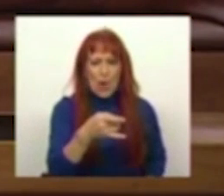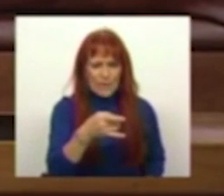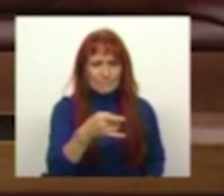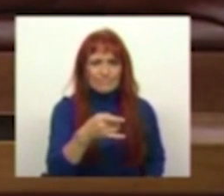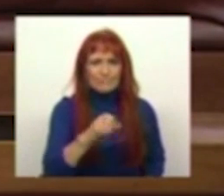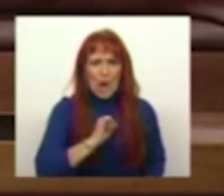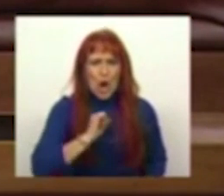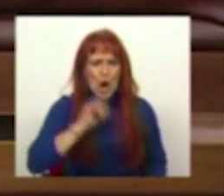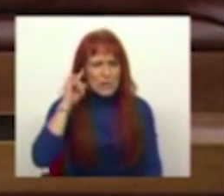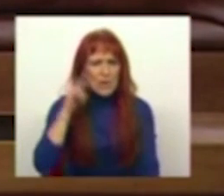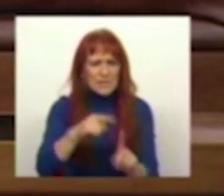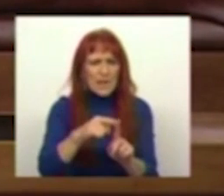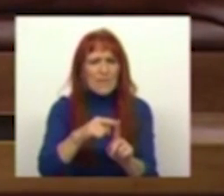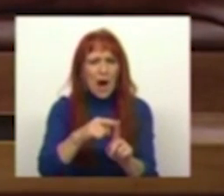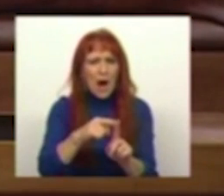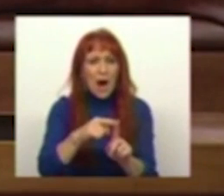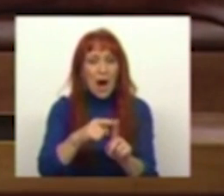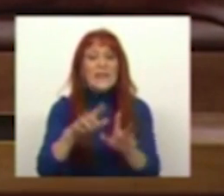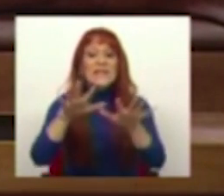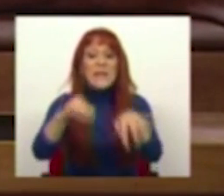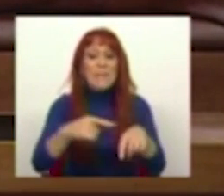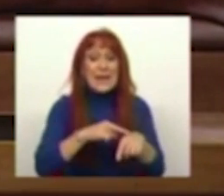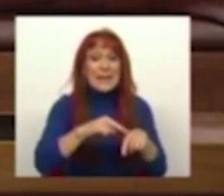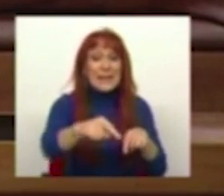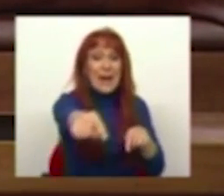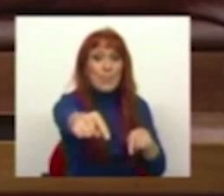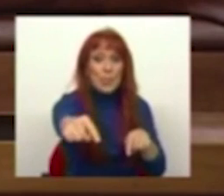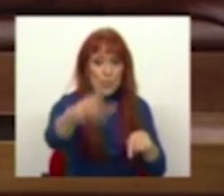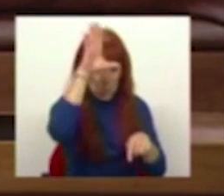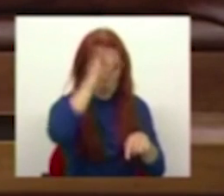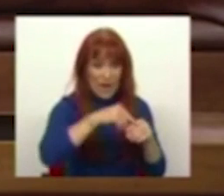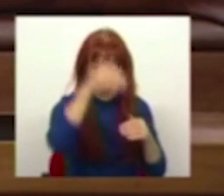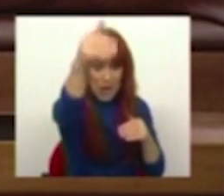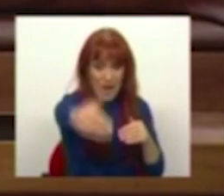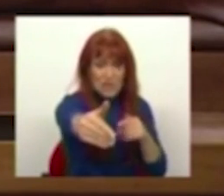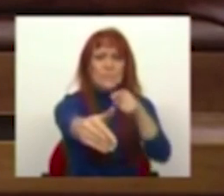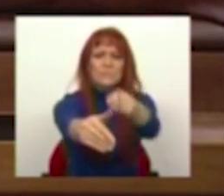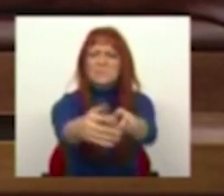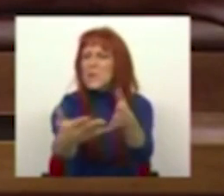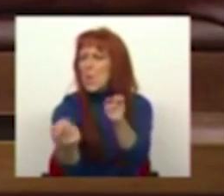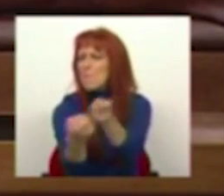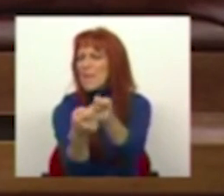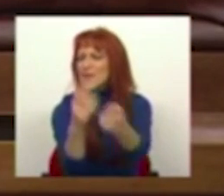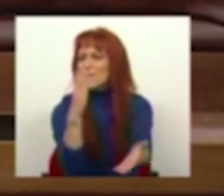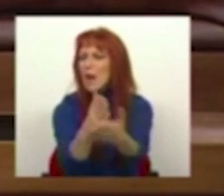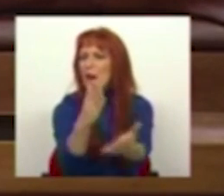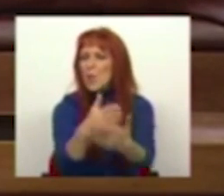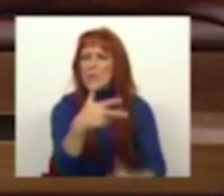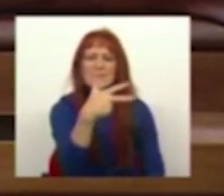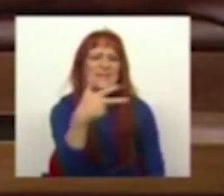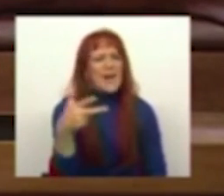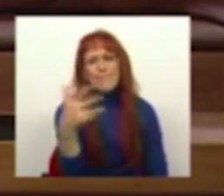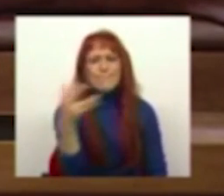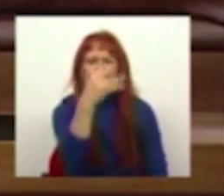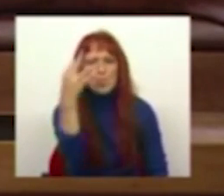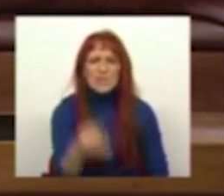2019. E é nosso objetivo terminar a presente legislatura próximo do limiar dos